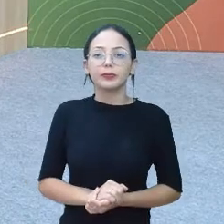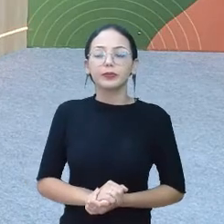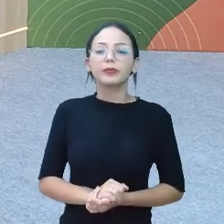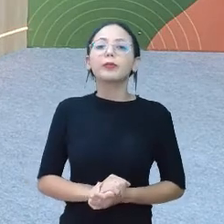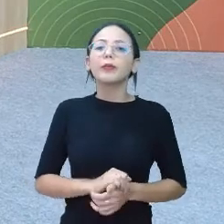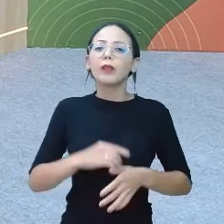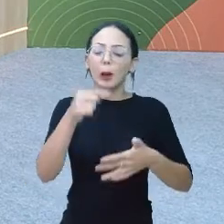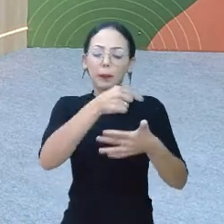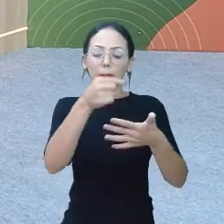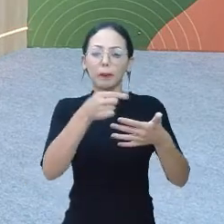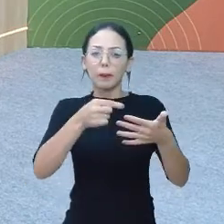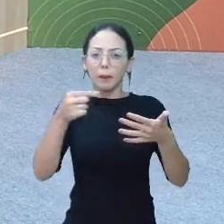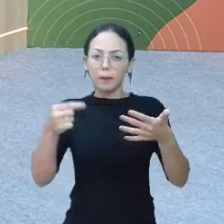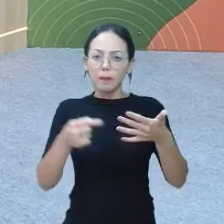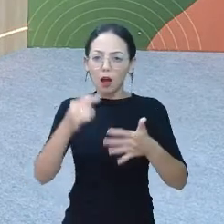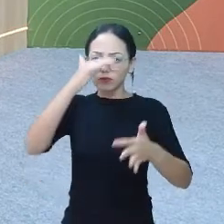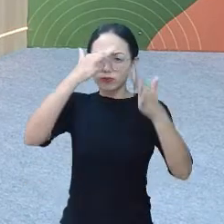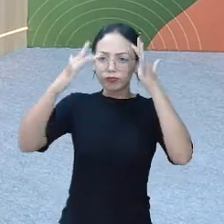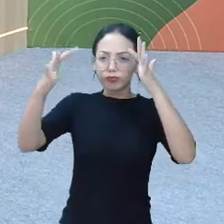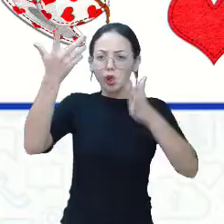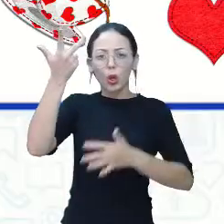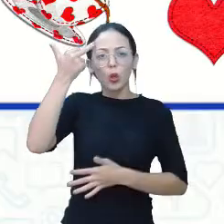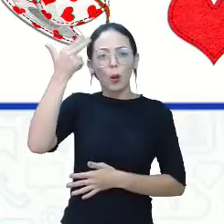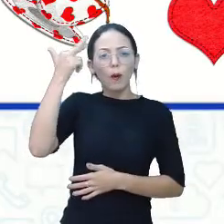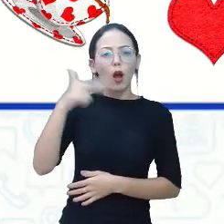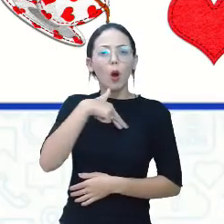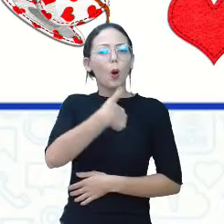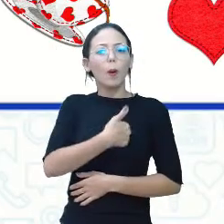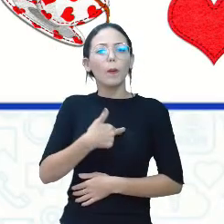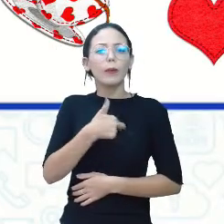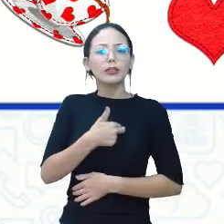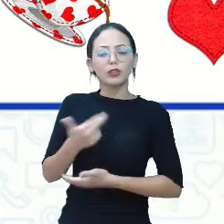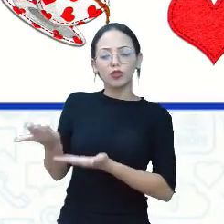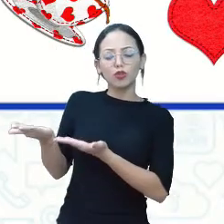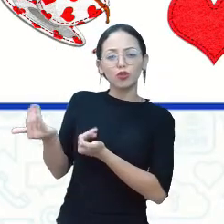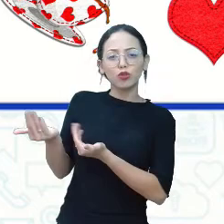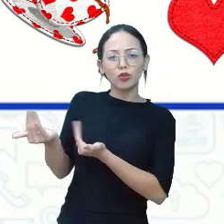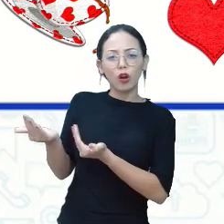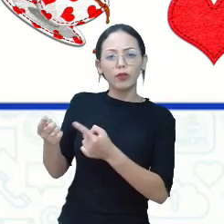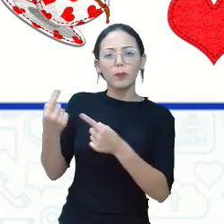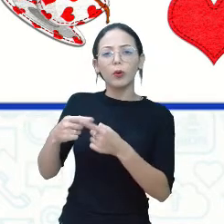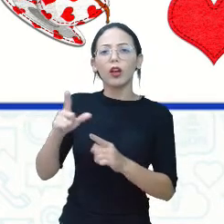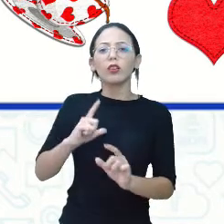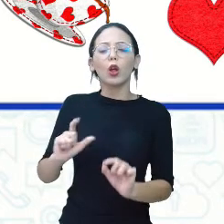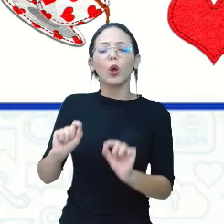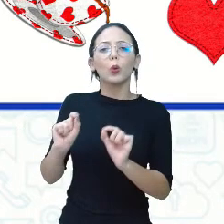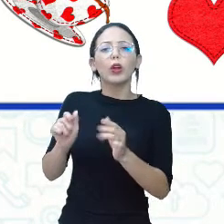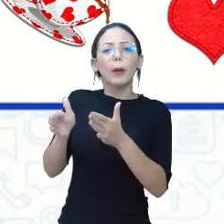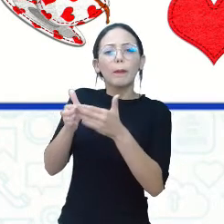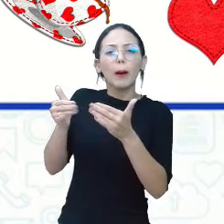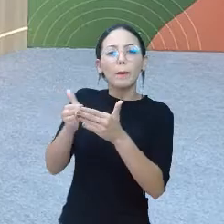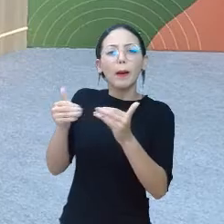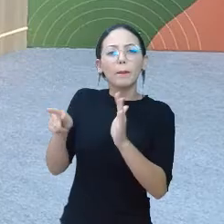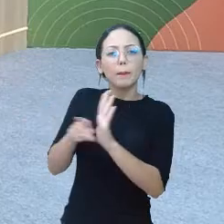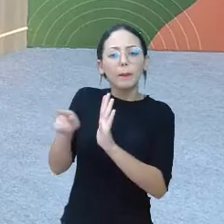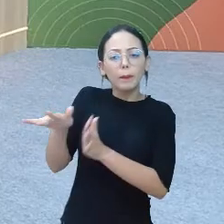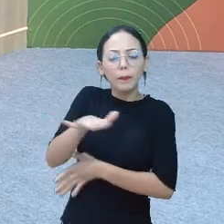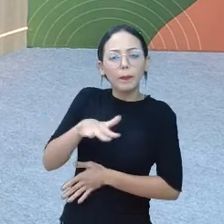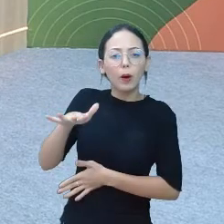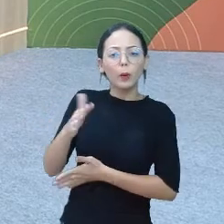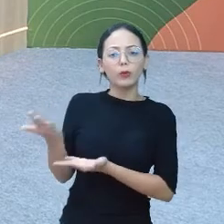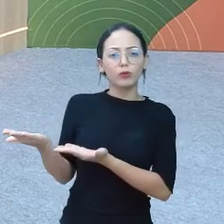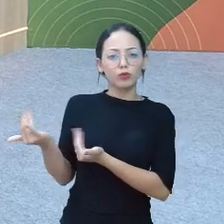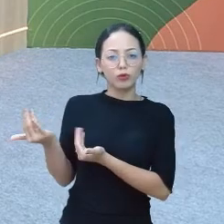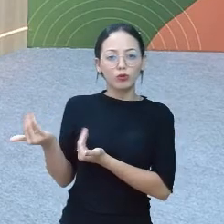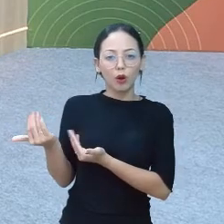E os elementos de fantasia são muito comuns aos romances juvenis, né? Eles normalmente costumam ter um apelo grande aí com o público mais